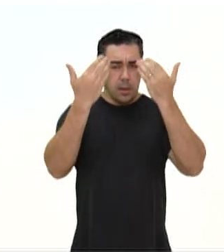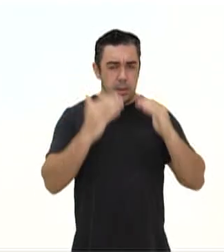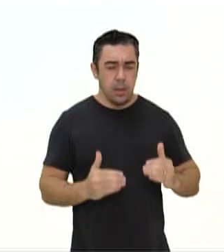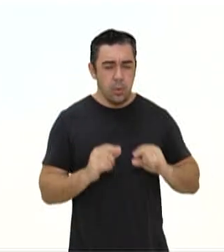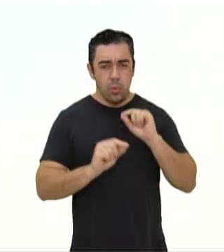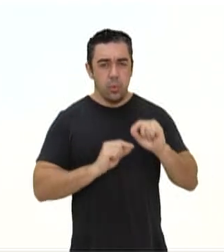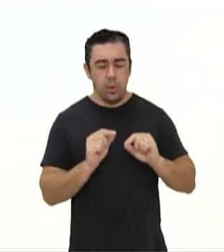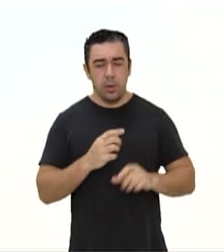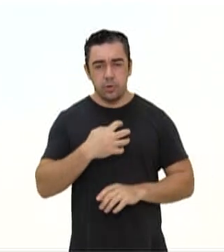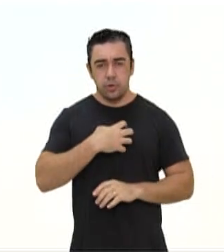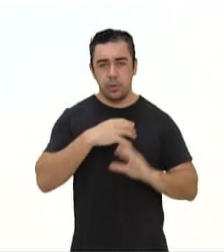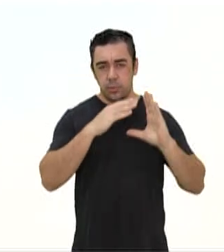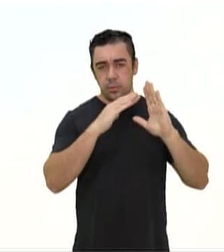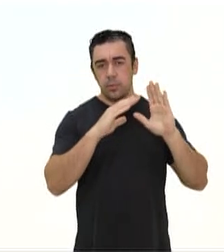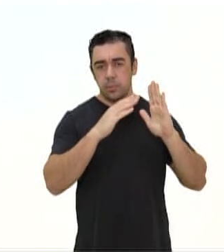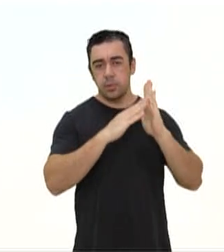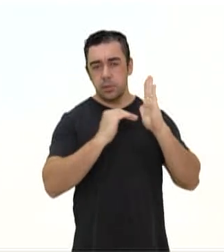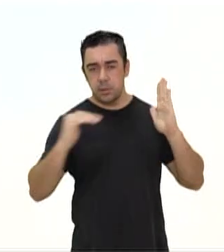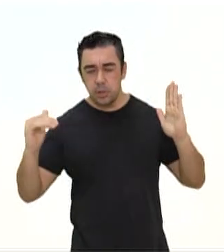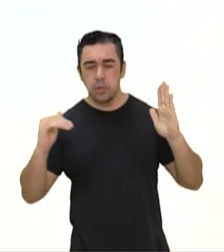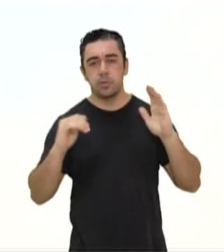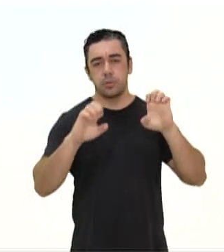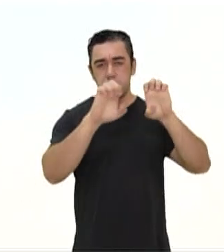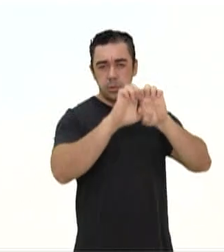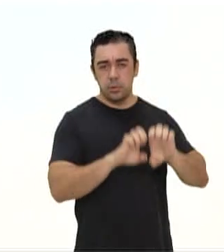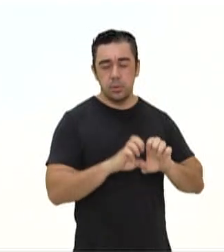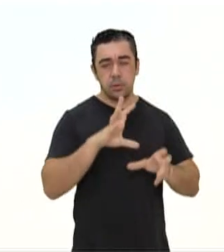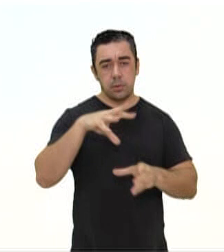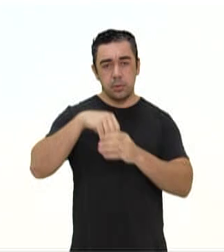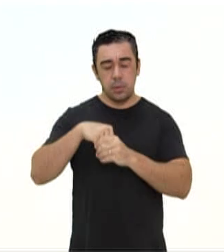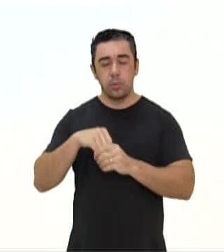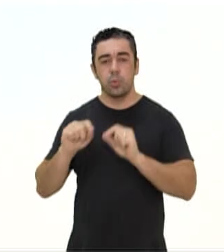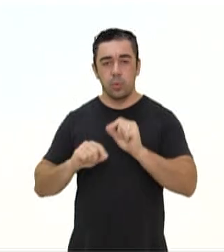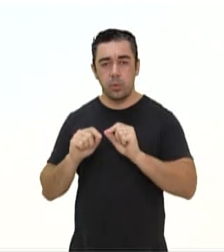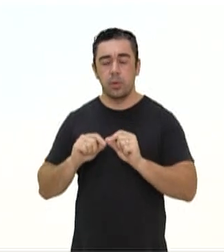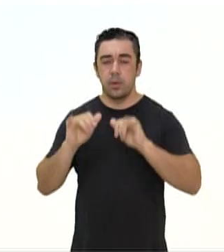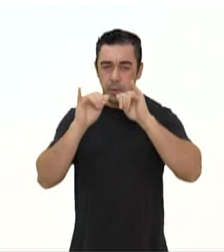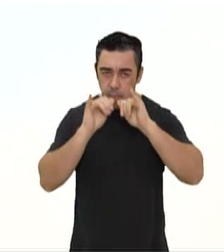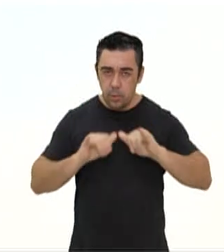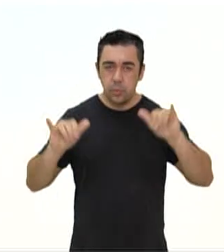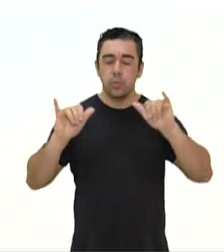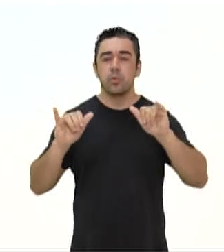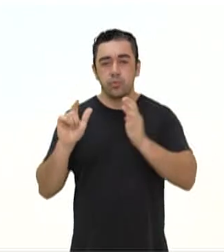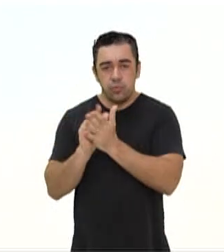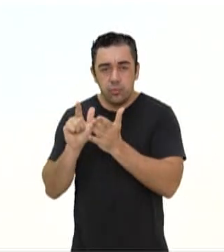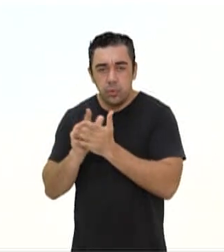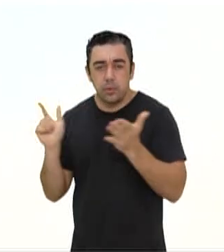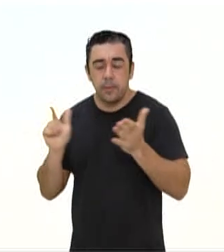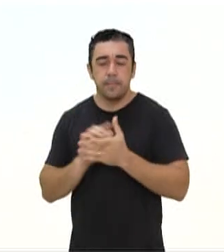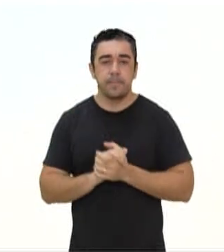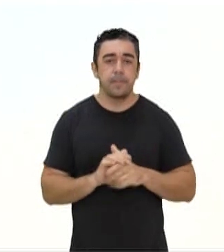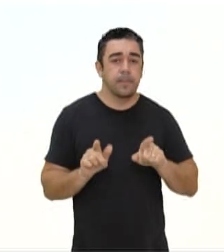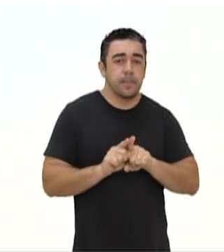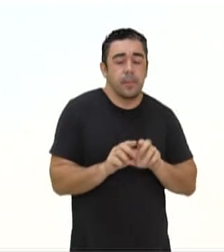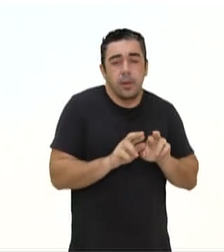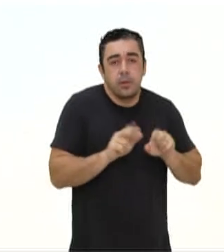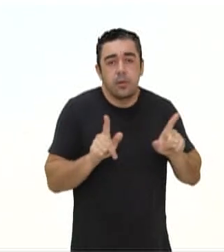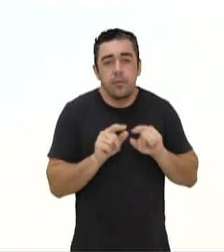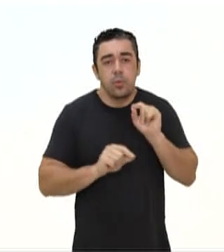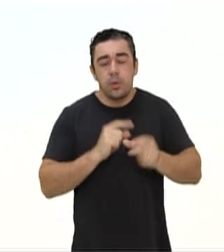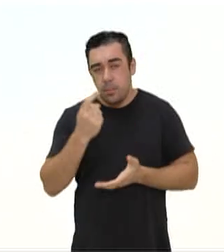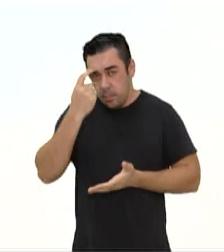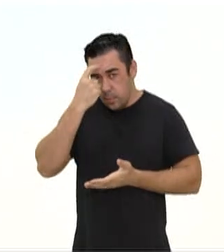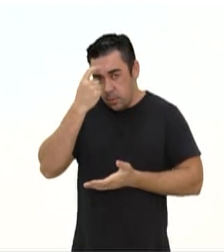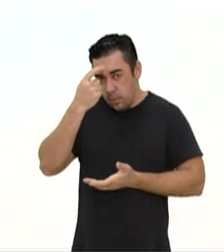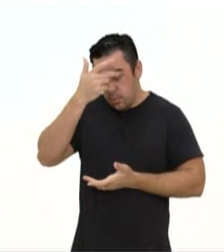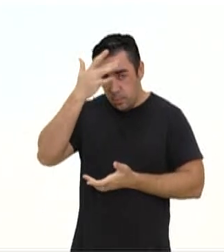recursos estilísticos e semióticos, comum em gêneros jornalístico e publicitários, exprimir de formas diferentes os pensamentos